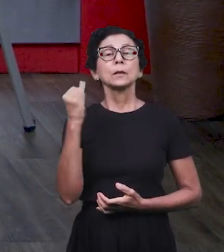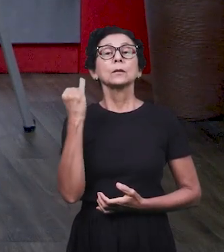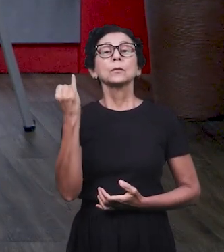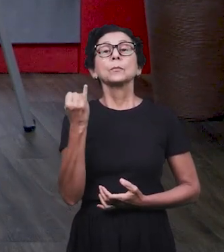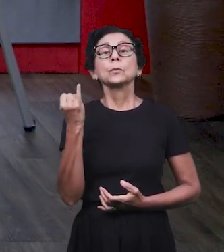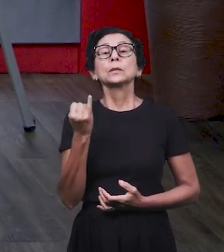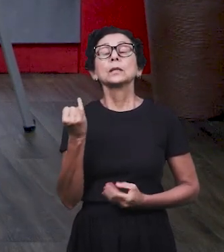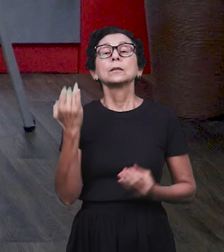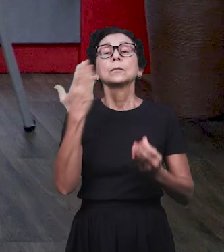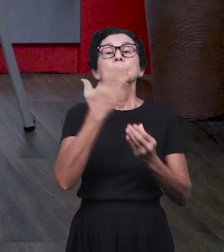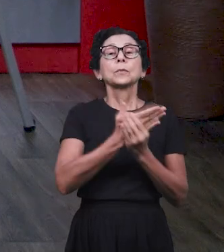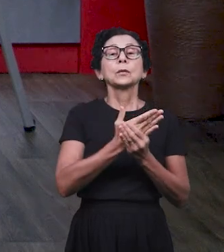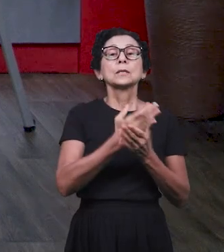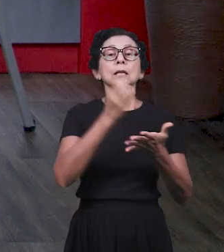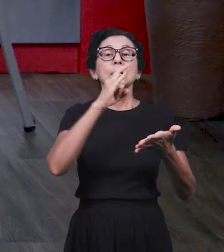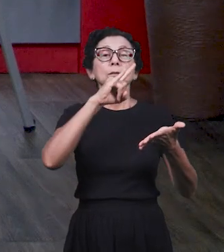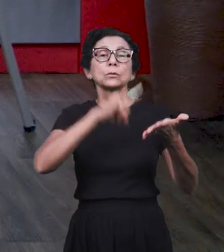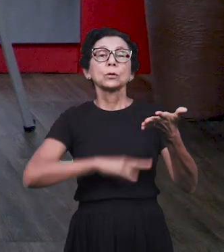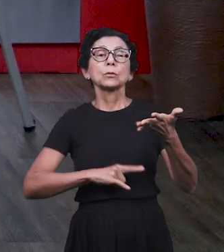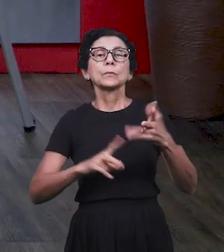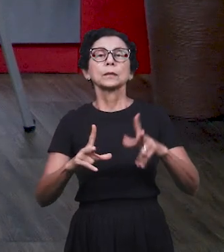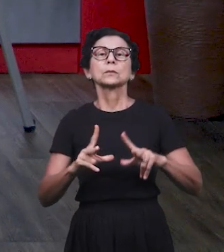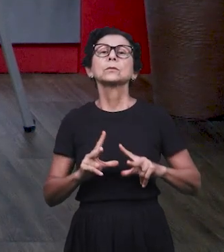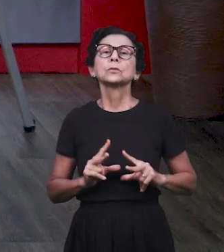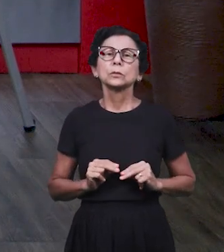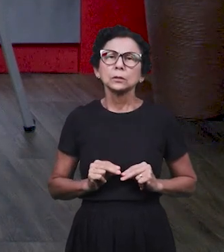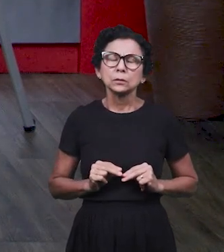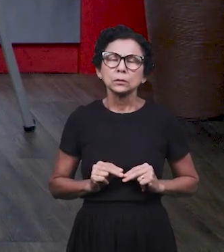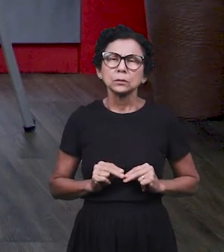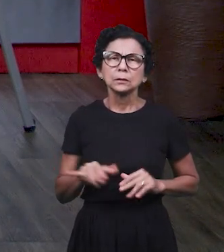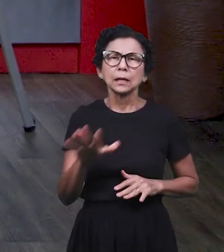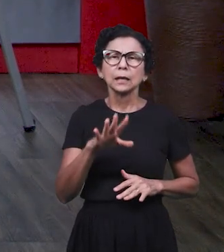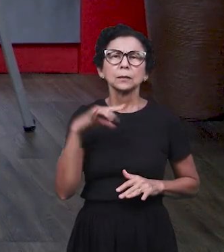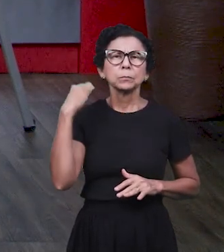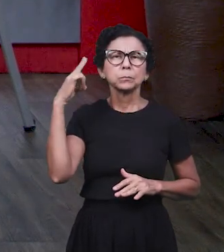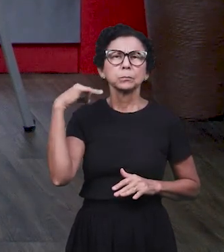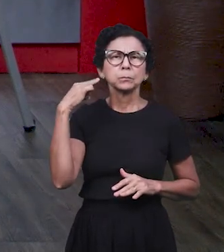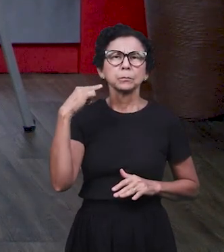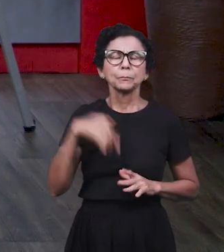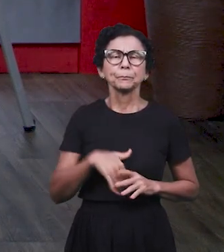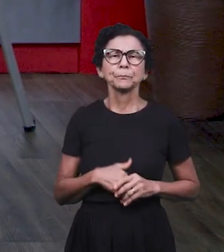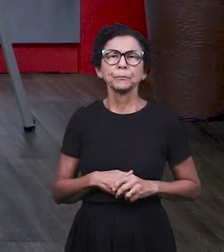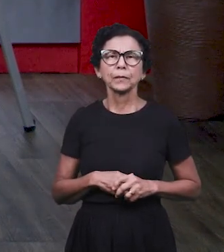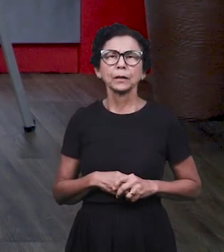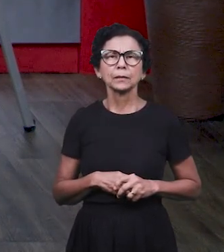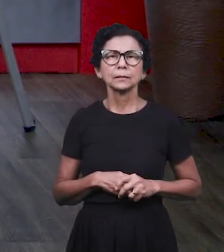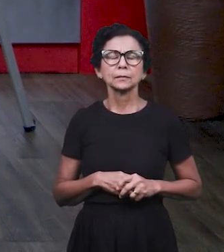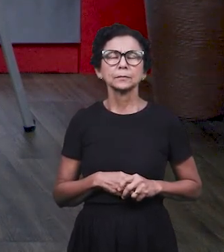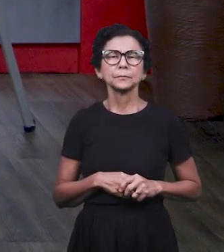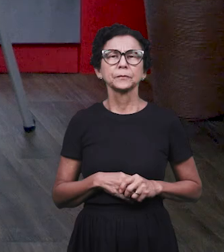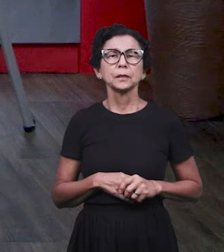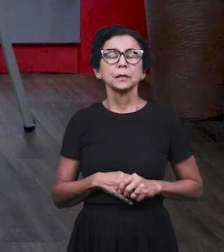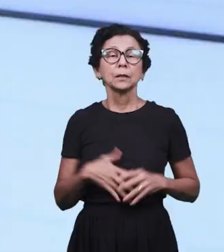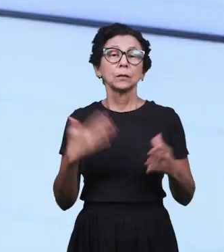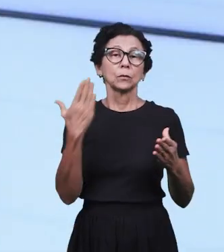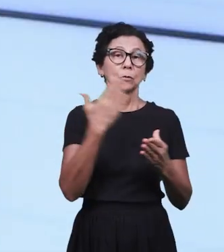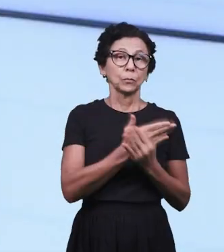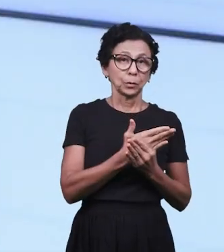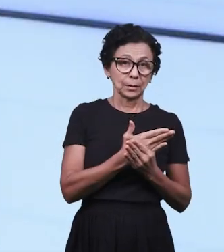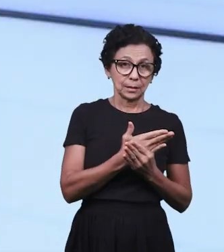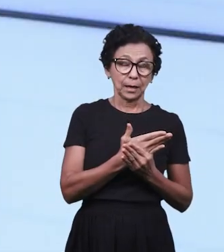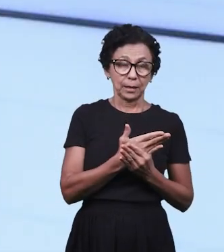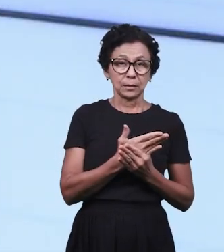de inventário dentro do ordenamento jurídico? Bom, o processo de inventário, ele